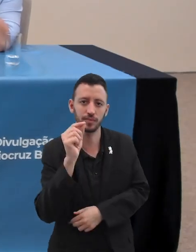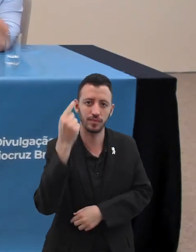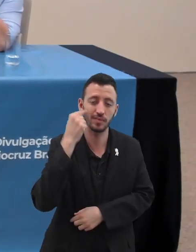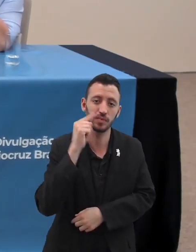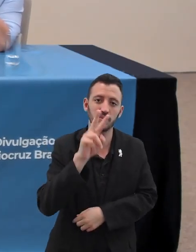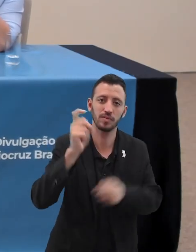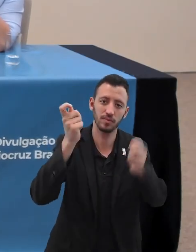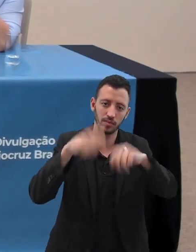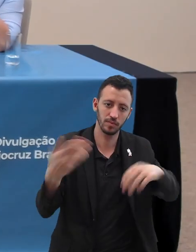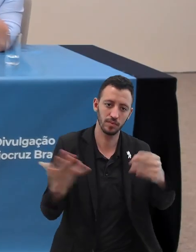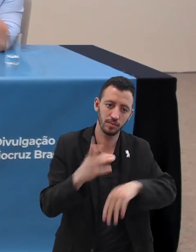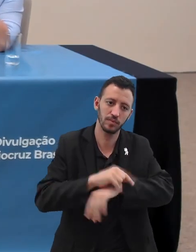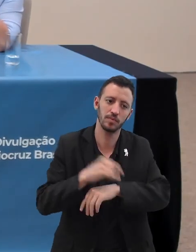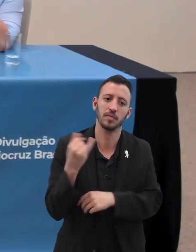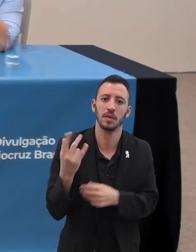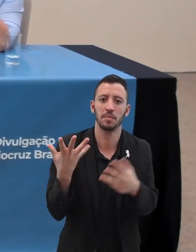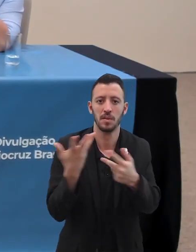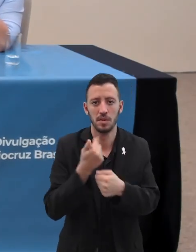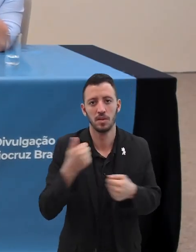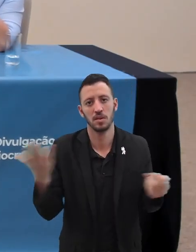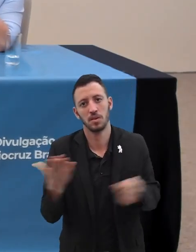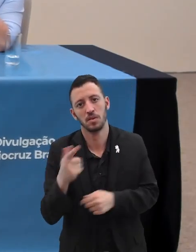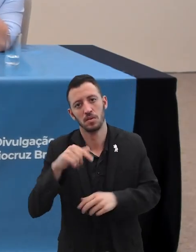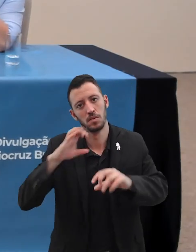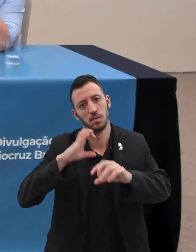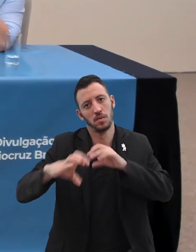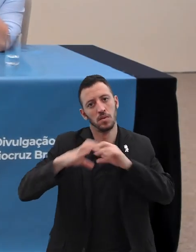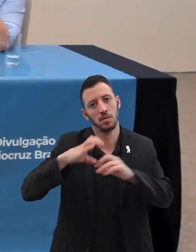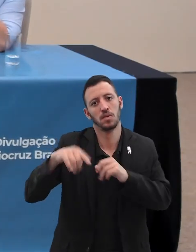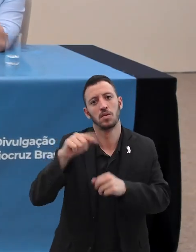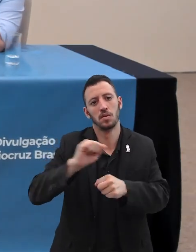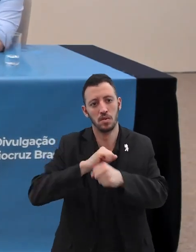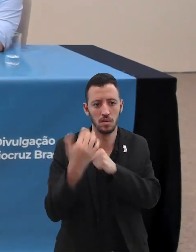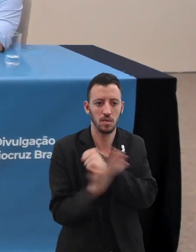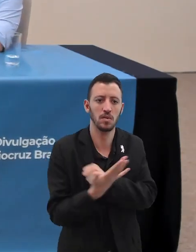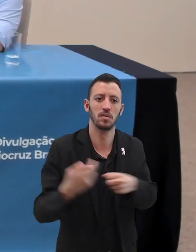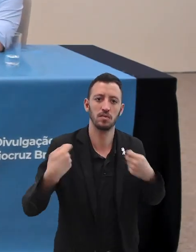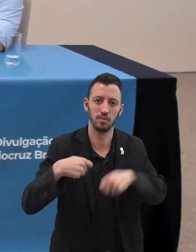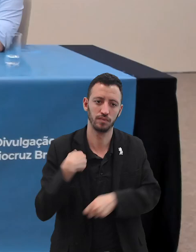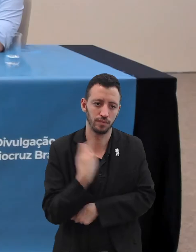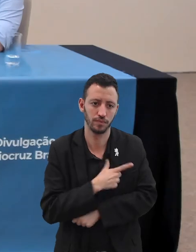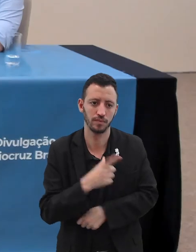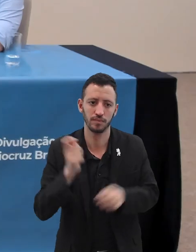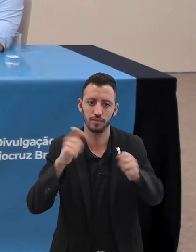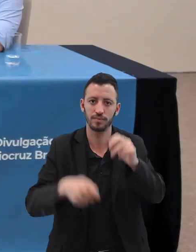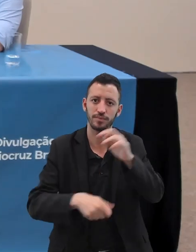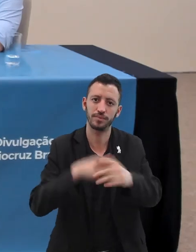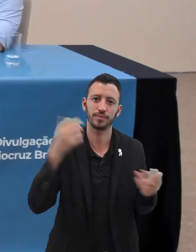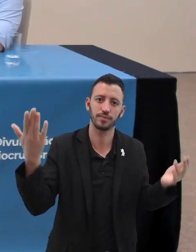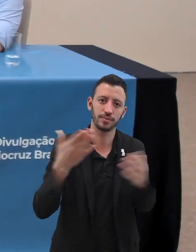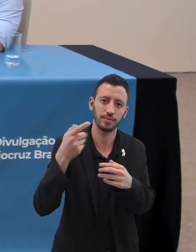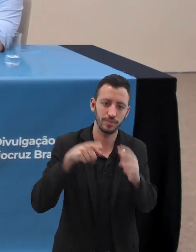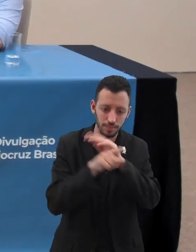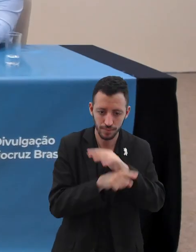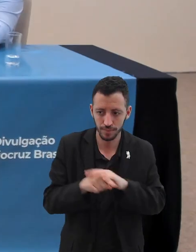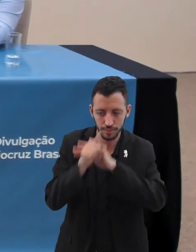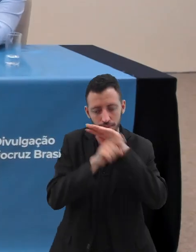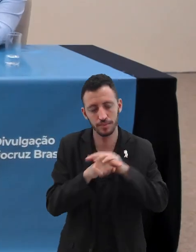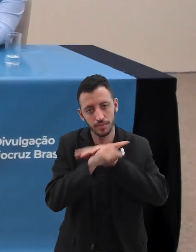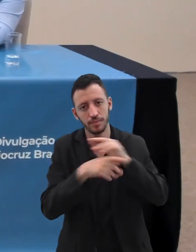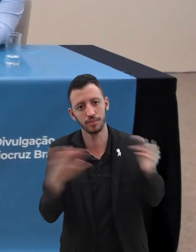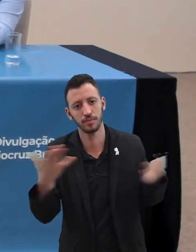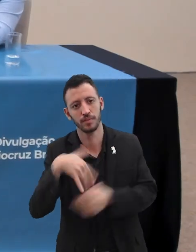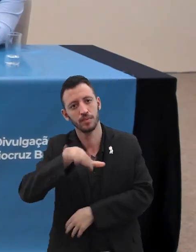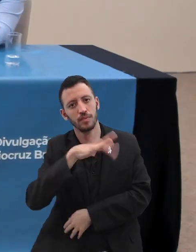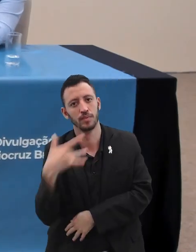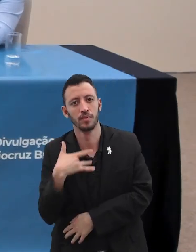talvez, por esse momento precioso que foi o momento da comunicação da Covid, né? Em que nós tivemos pela primeira vez pesquisadores na área